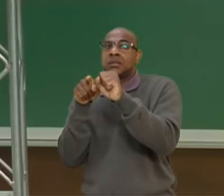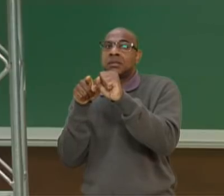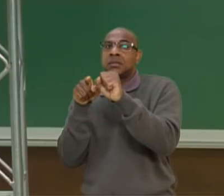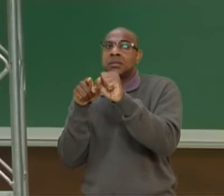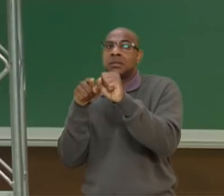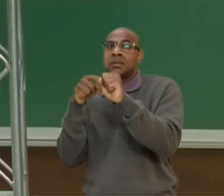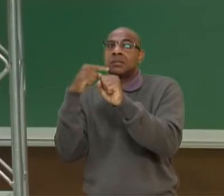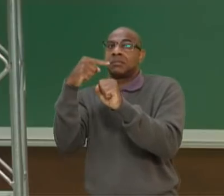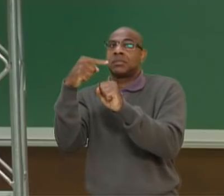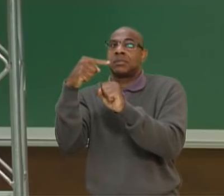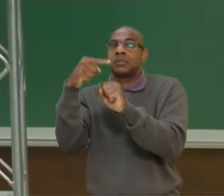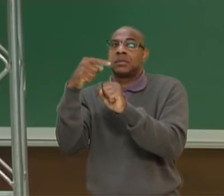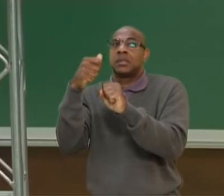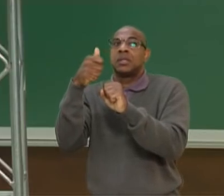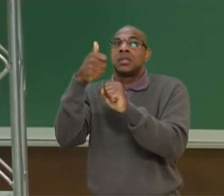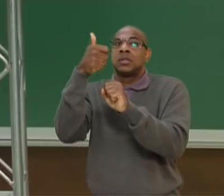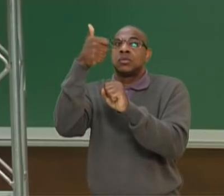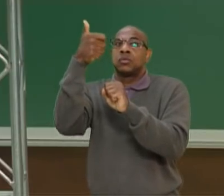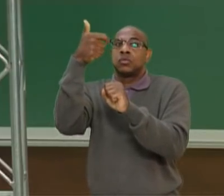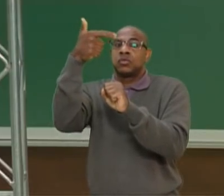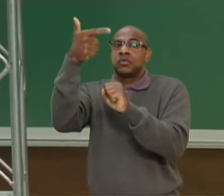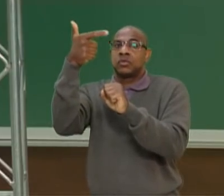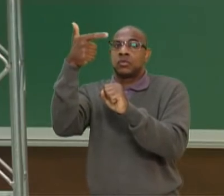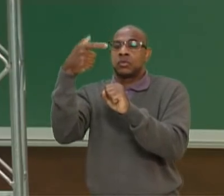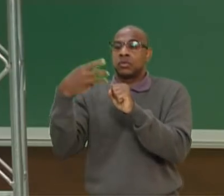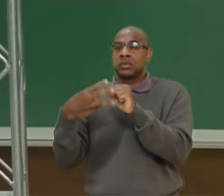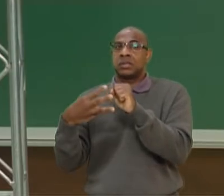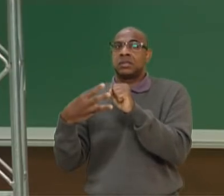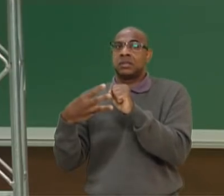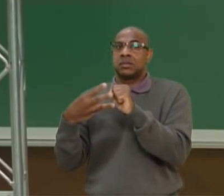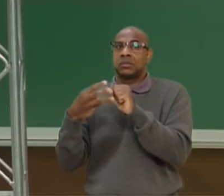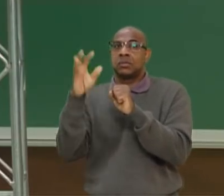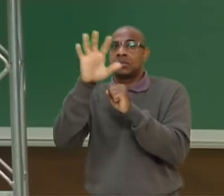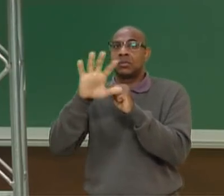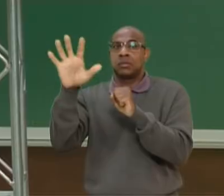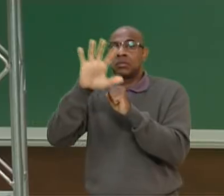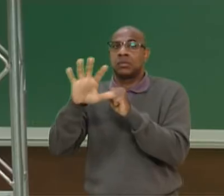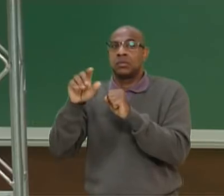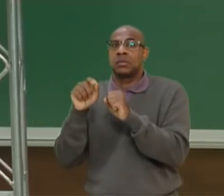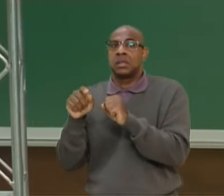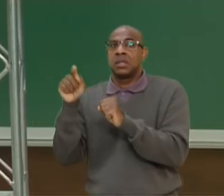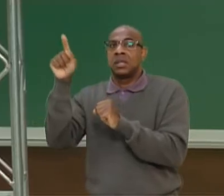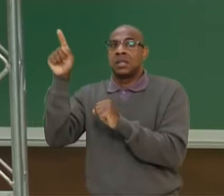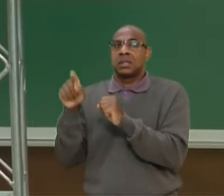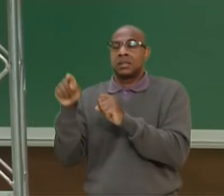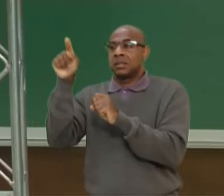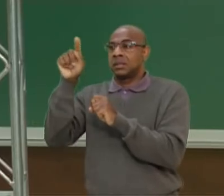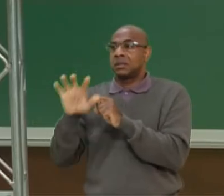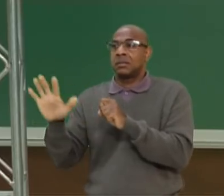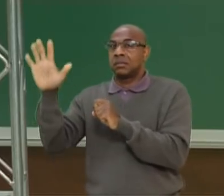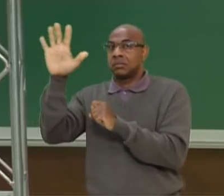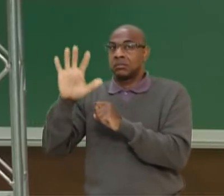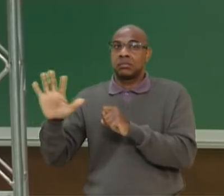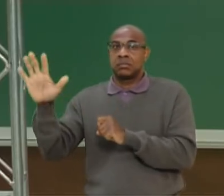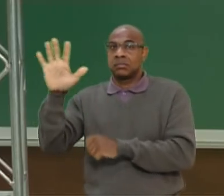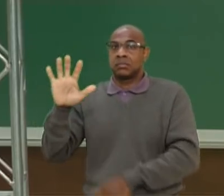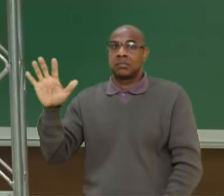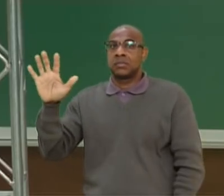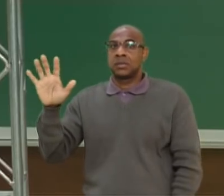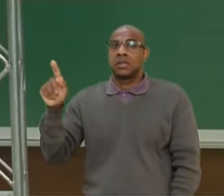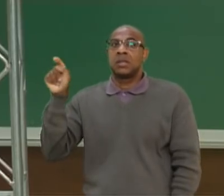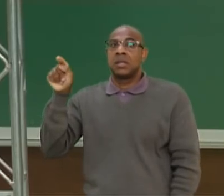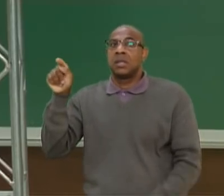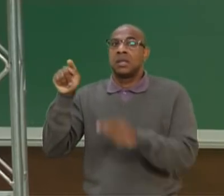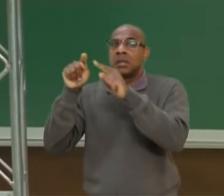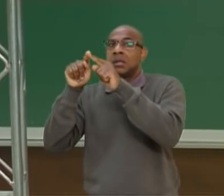No segundo e no terceiro quadrante. Aqui está o nosso eixo dos senos. O seno, então, vai ser positivo